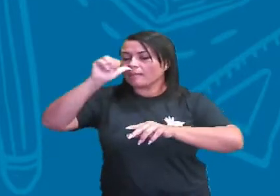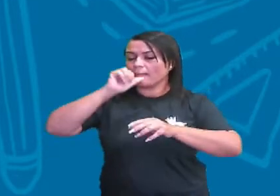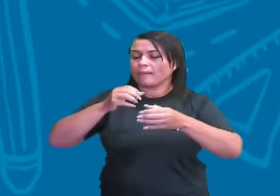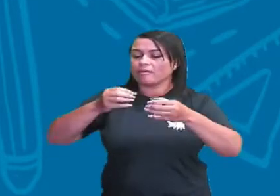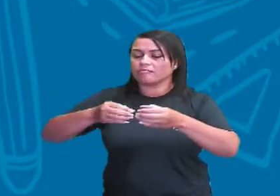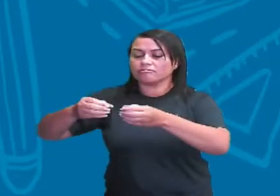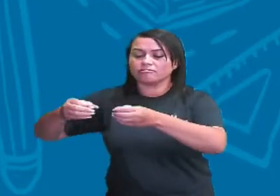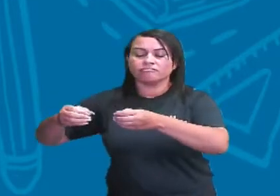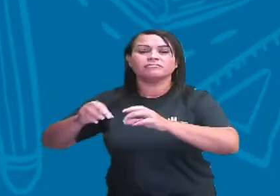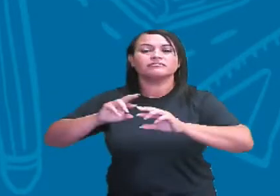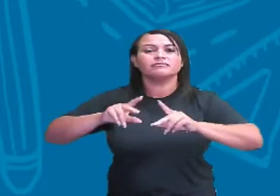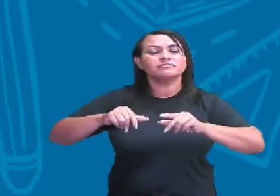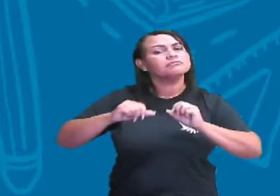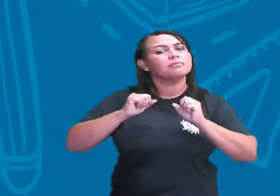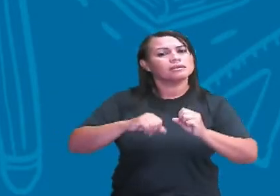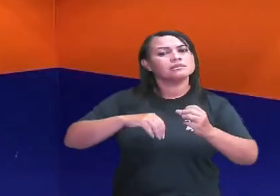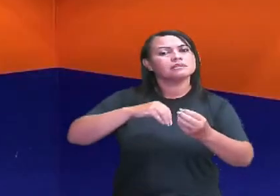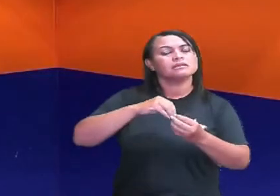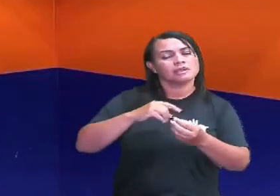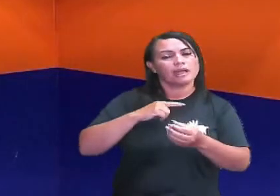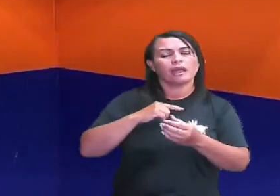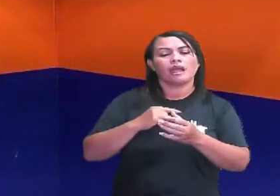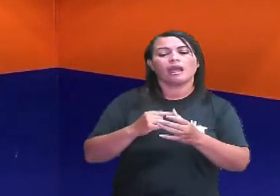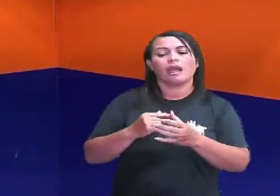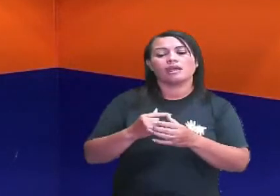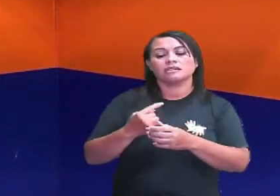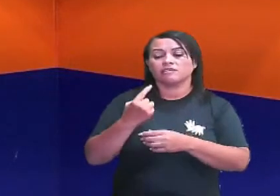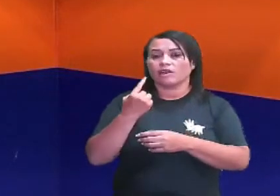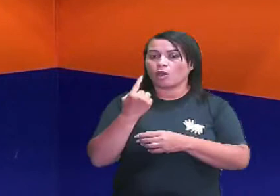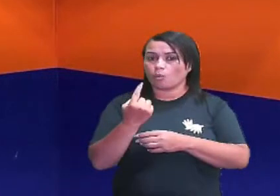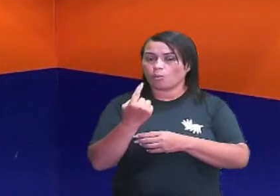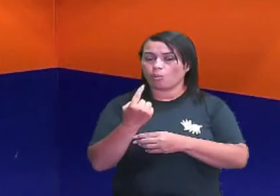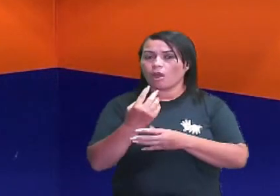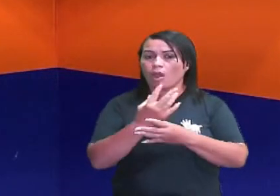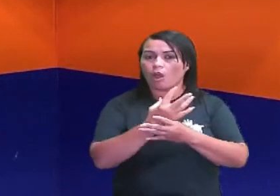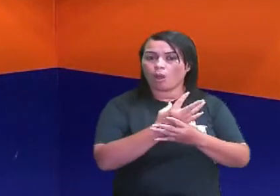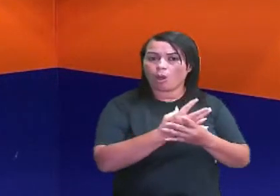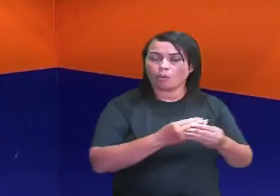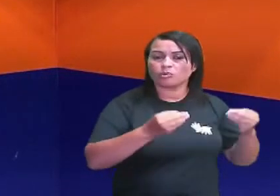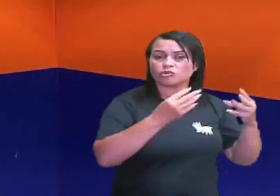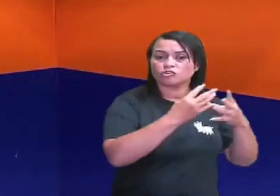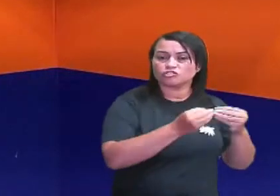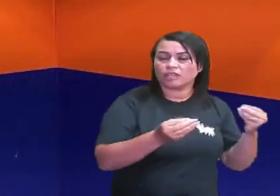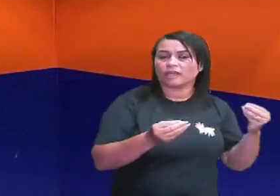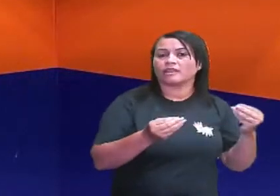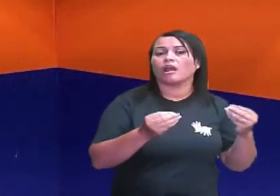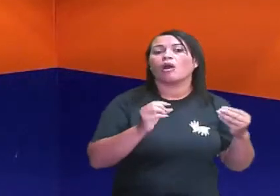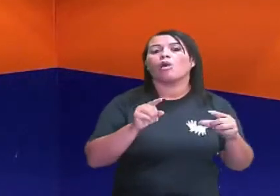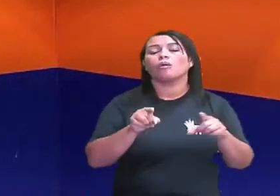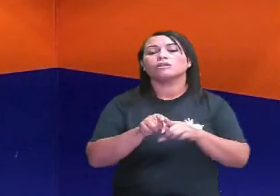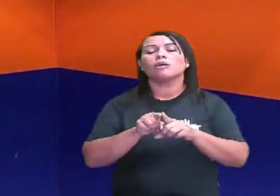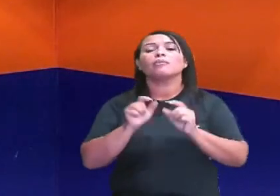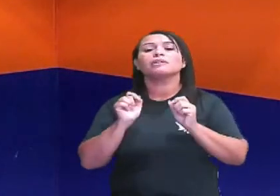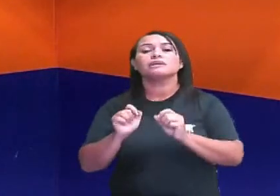essa mistura pode ser homogênea se tiver uma fase só, ou heterogênea se tiver duas ou mais